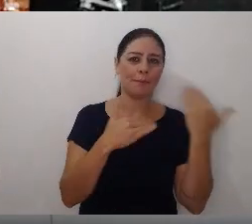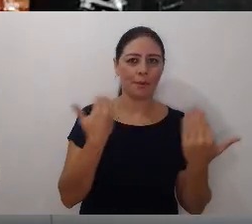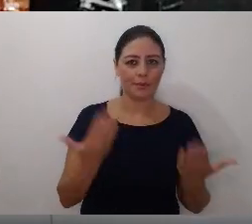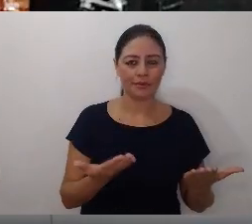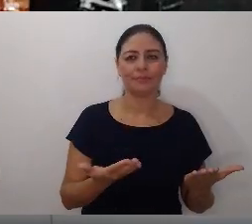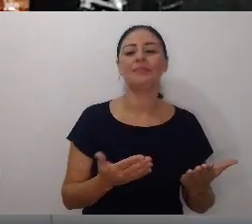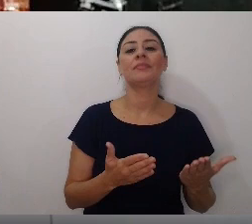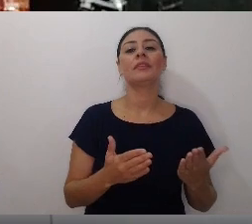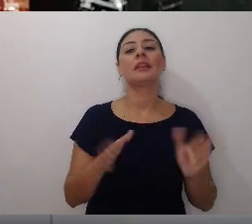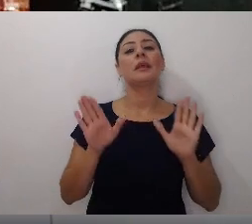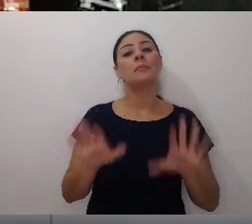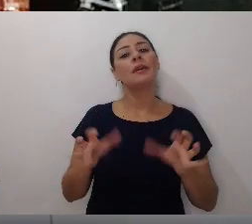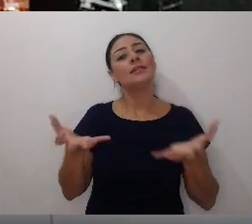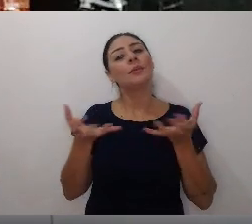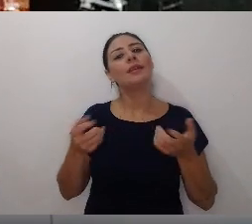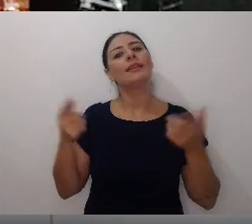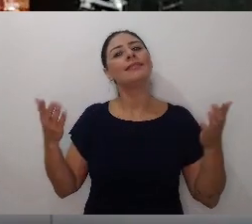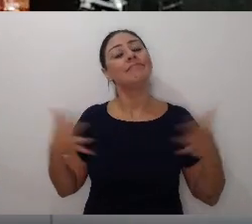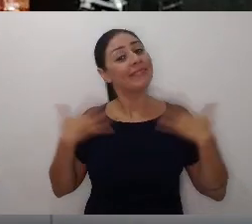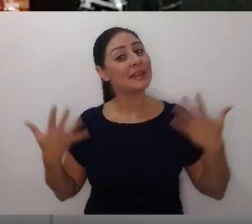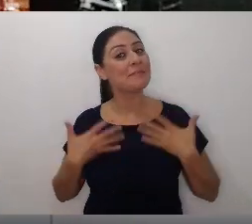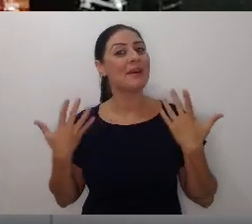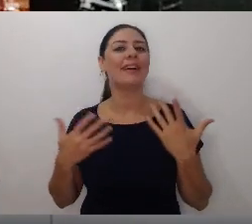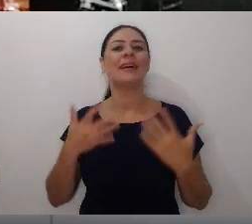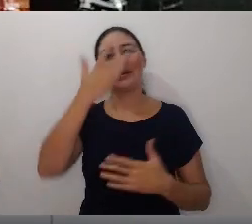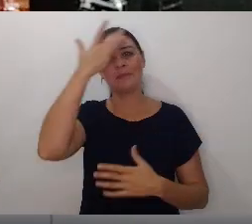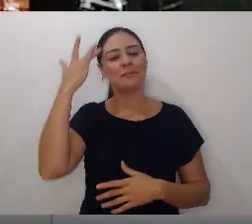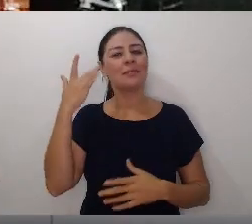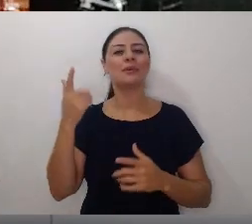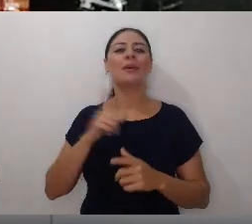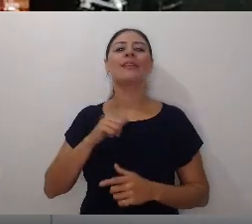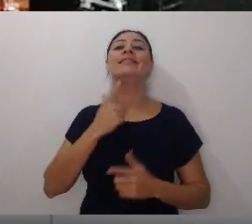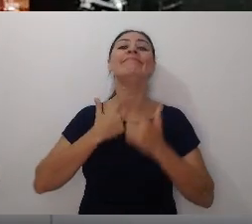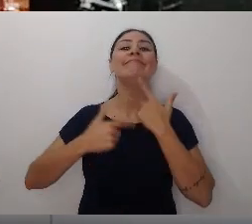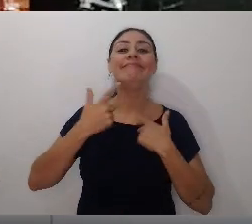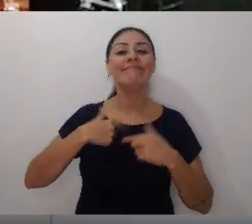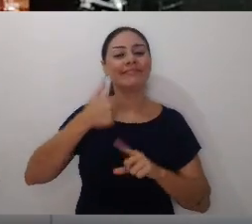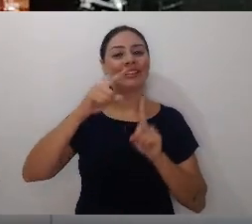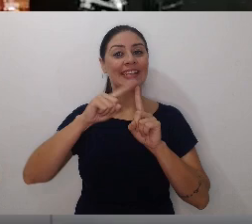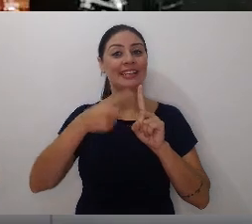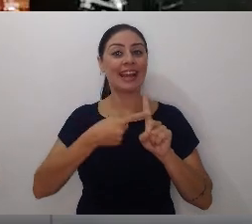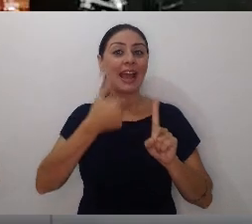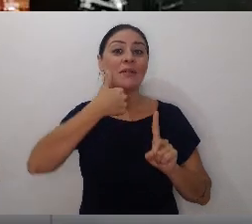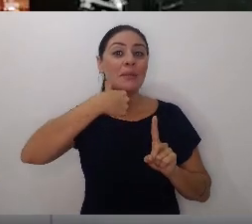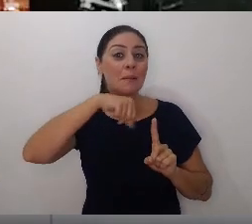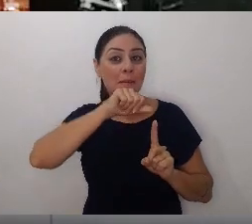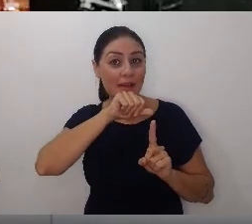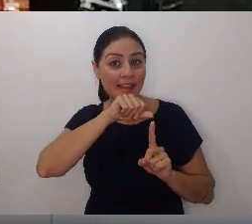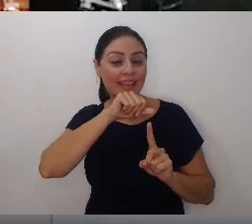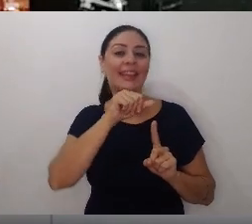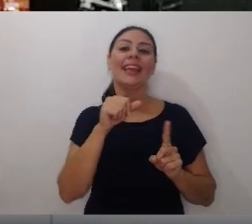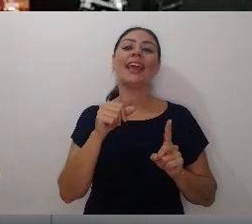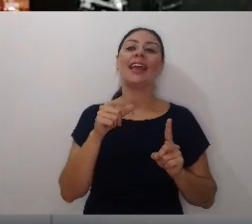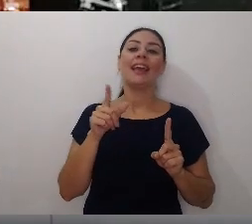está nascendo menos do que infelizmente está falecendo. Mas eu queria